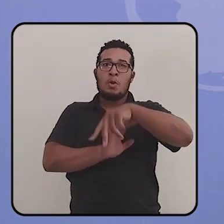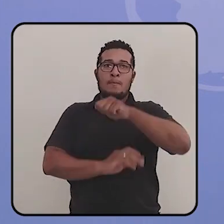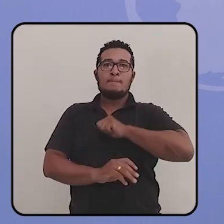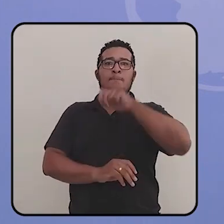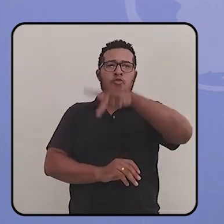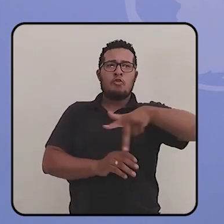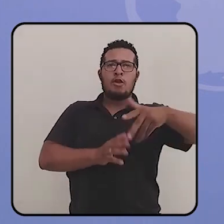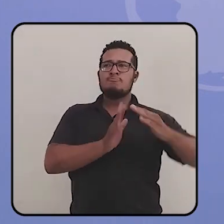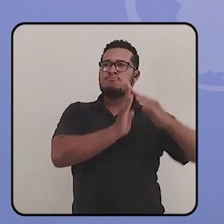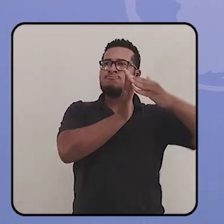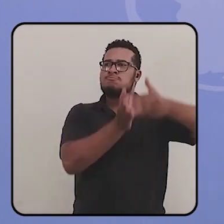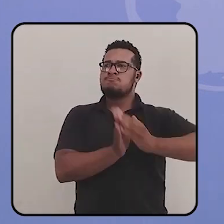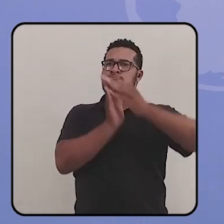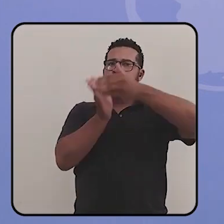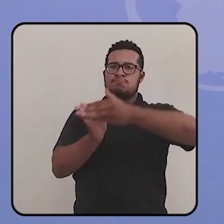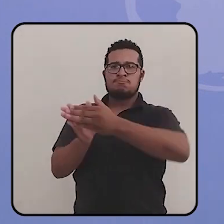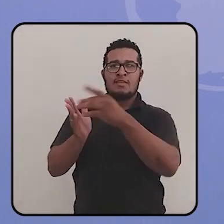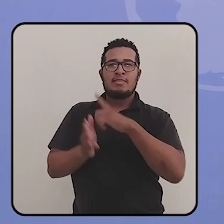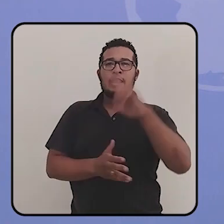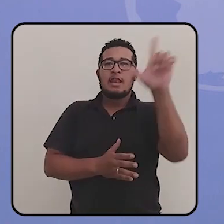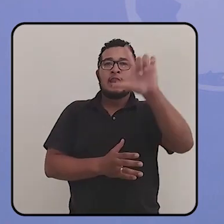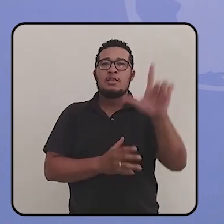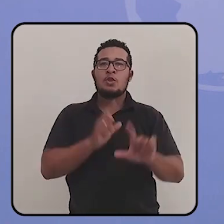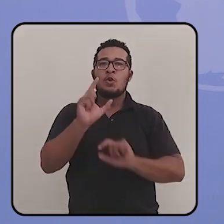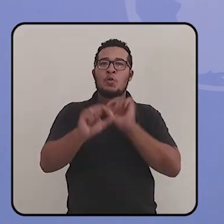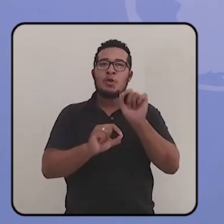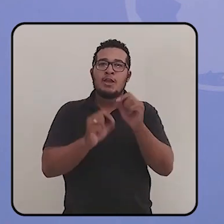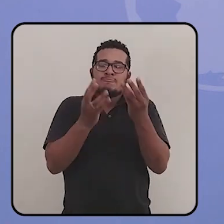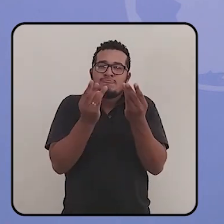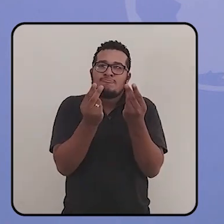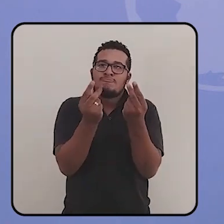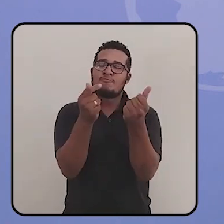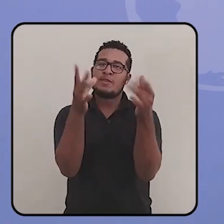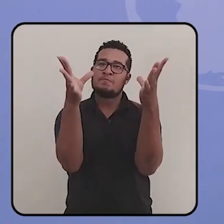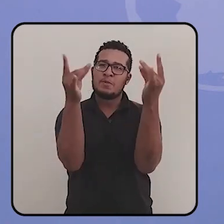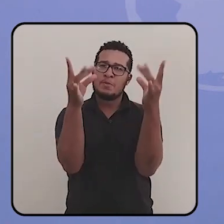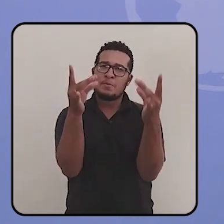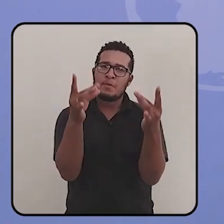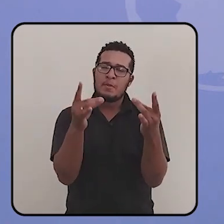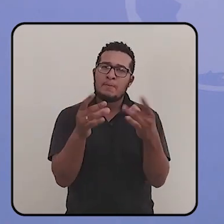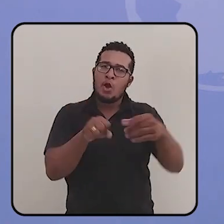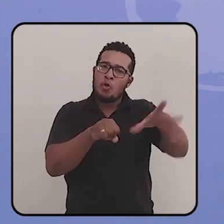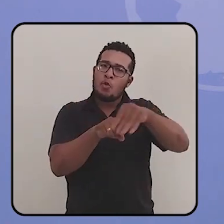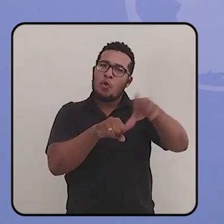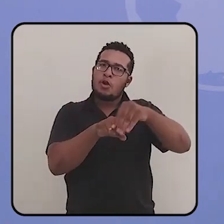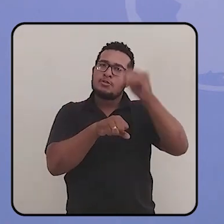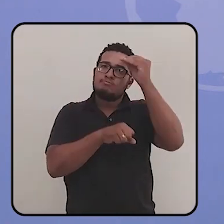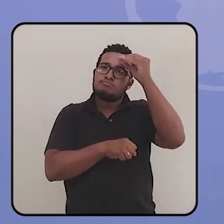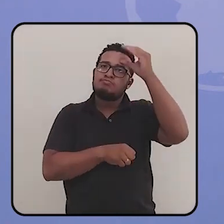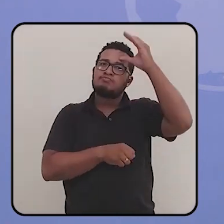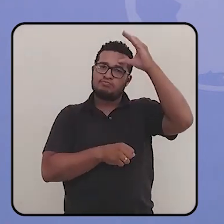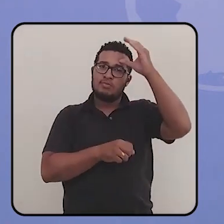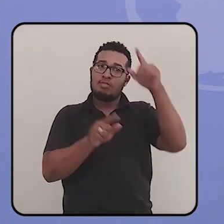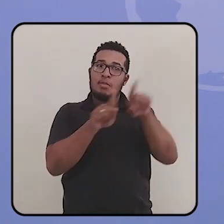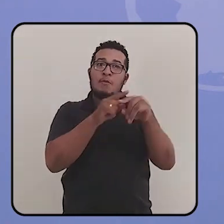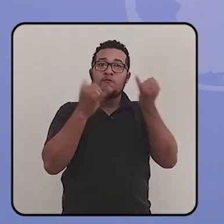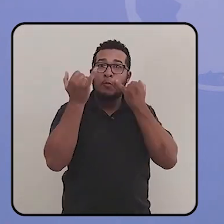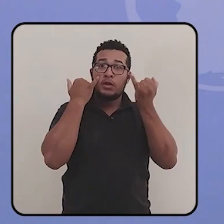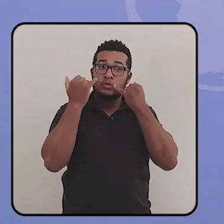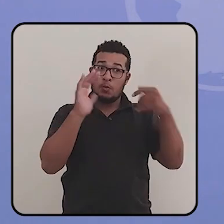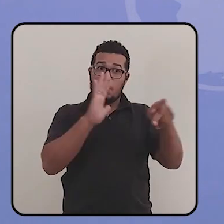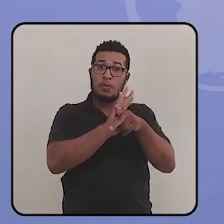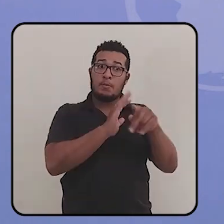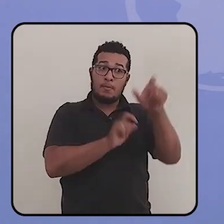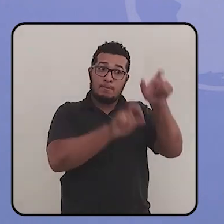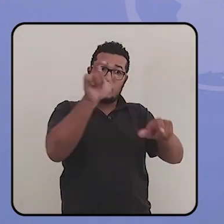uma literatura bastante rica de conhecimentos e informações sobre os homens que viveram renascimento e que ainda hoje nós podemos